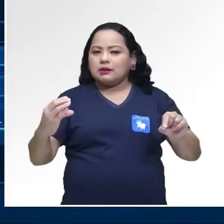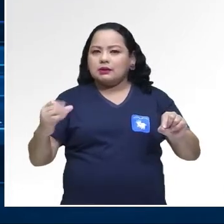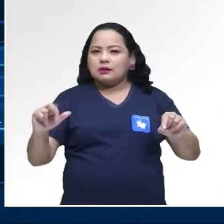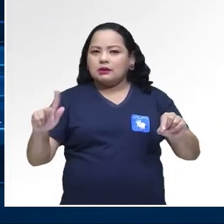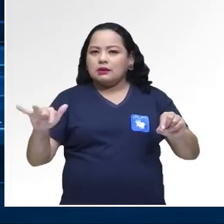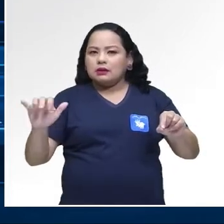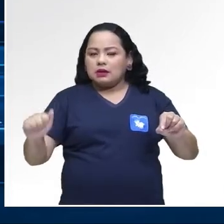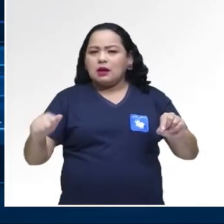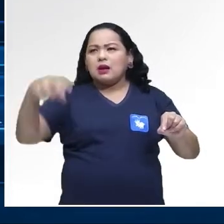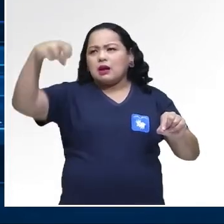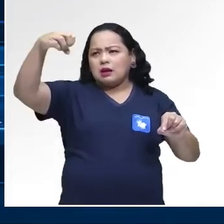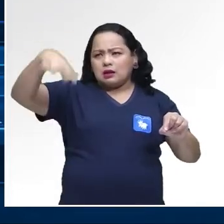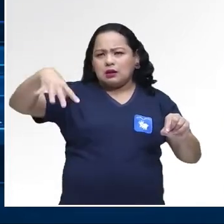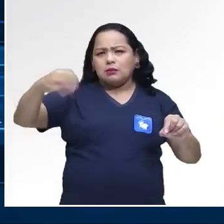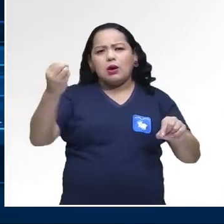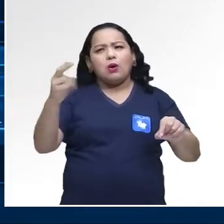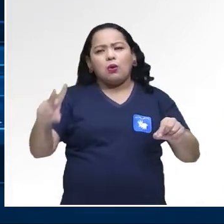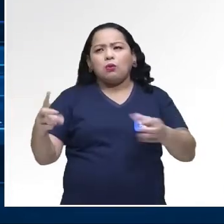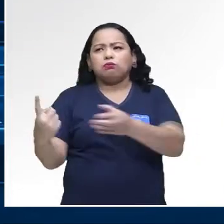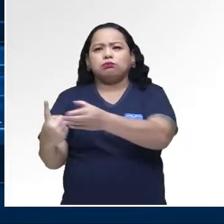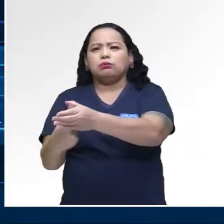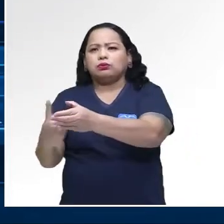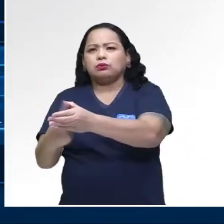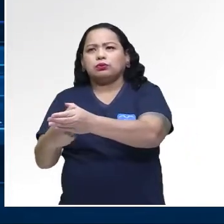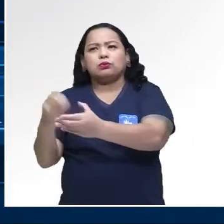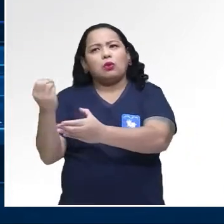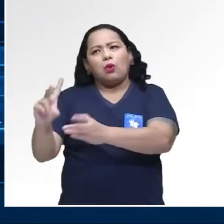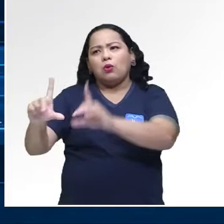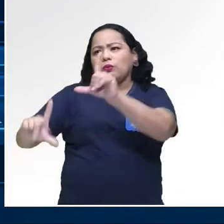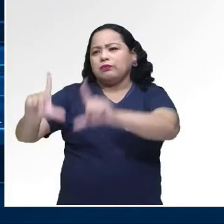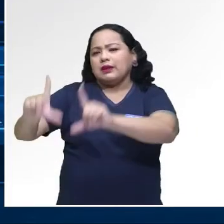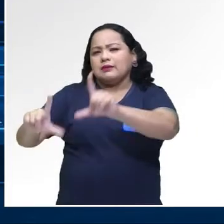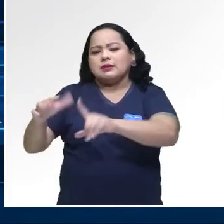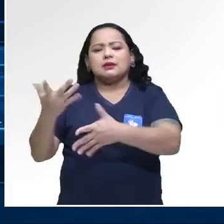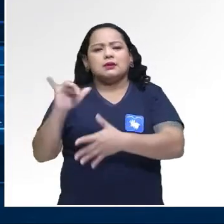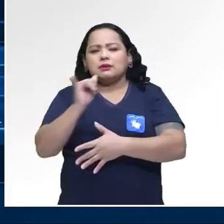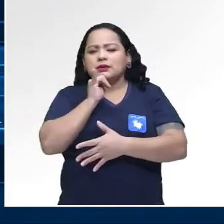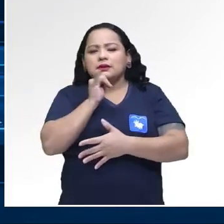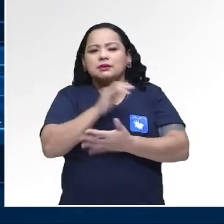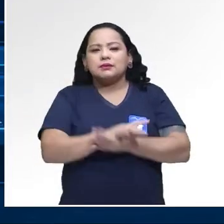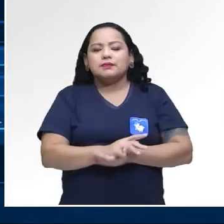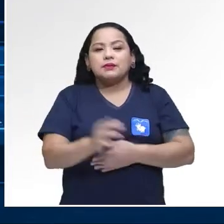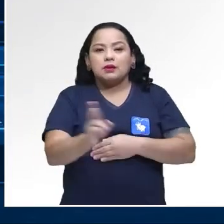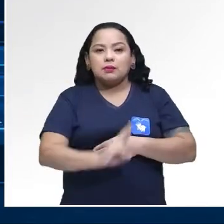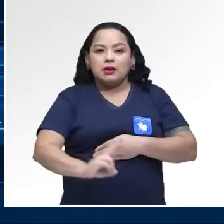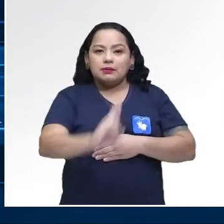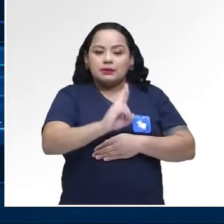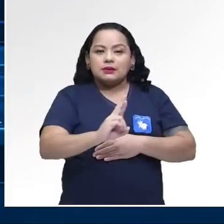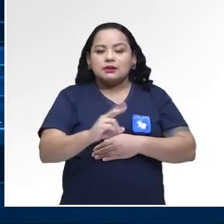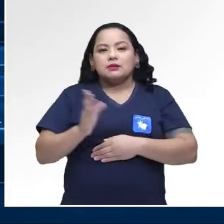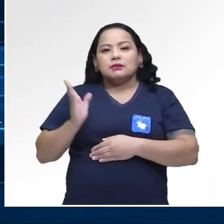lâmpada ou qualquer outro eletrodoméstico. Né? Então, a gente tem aí a representação dos condutores